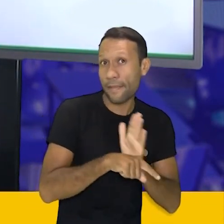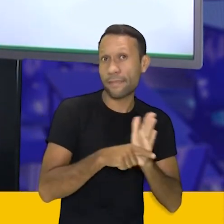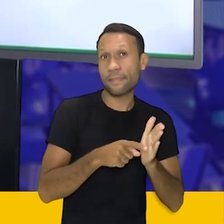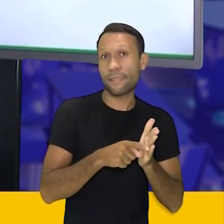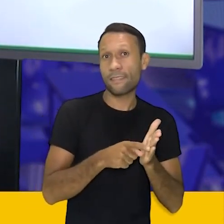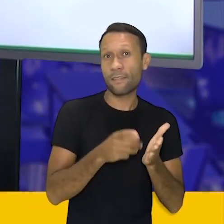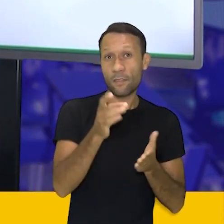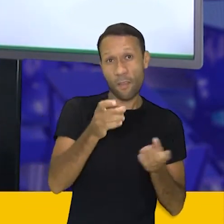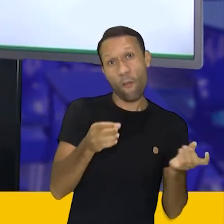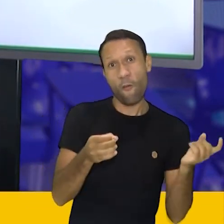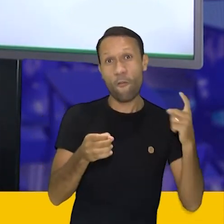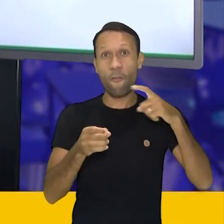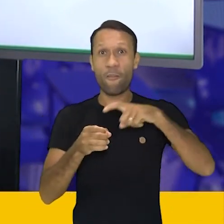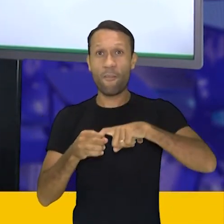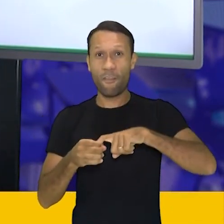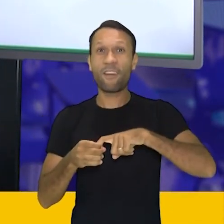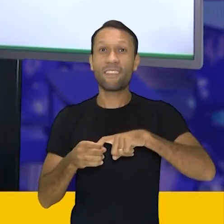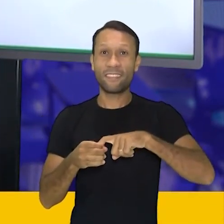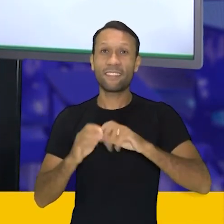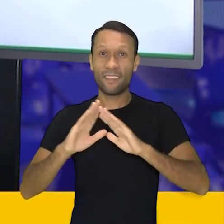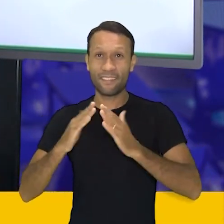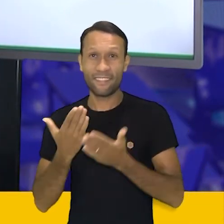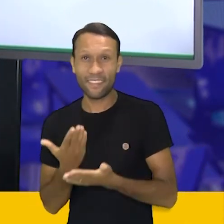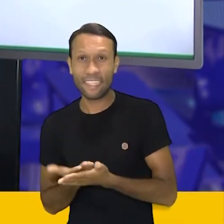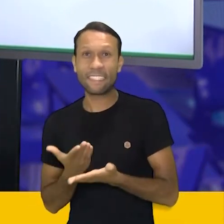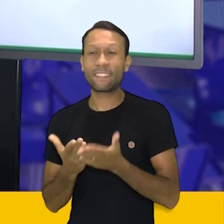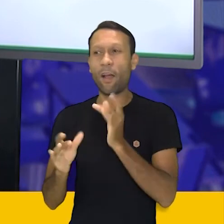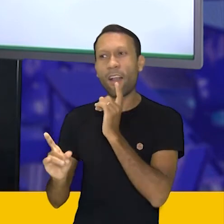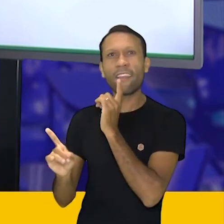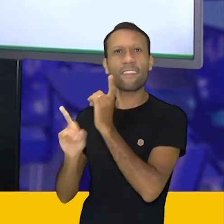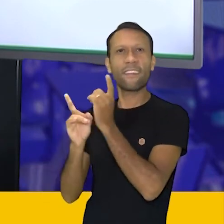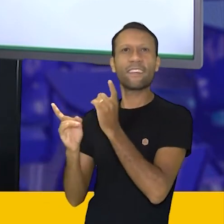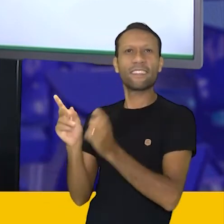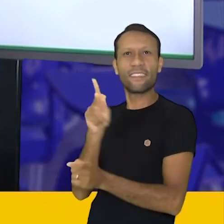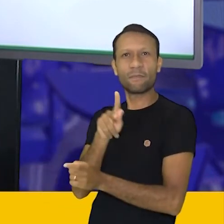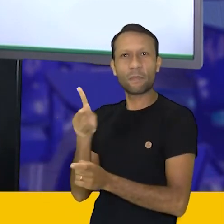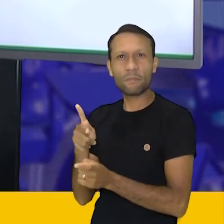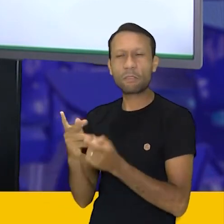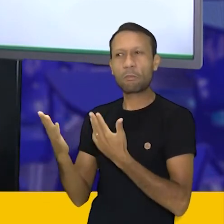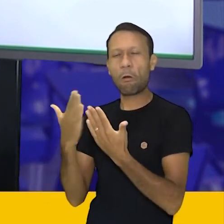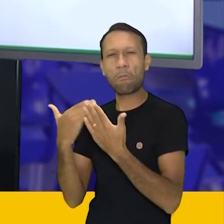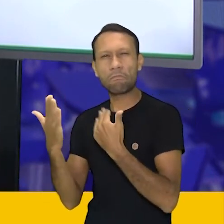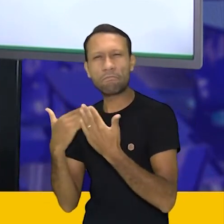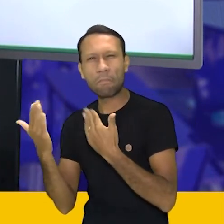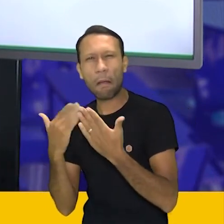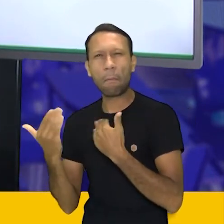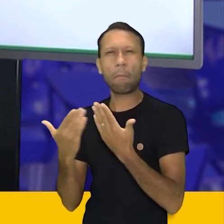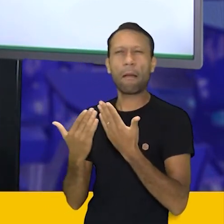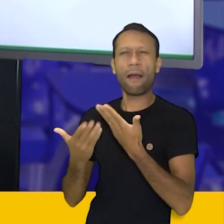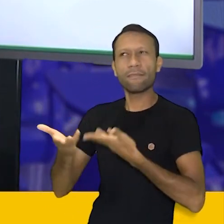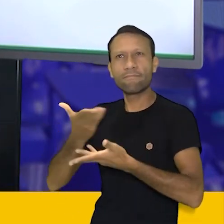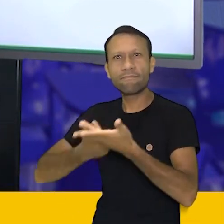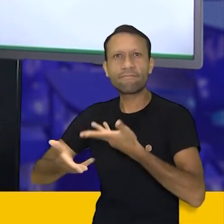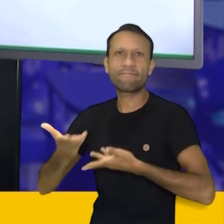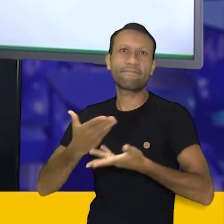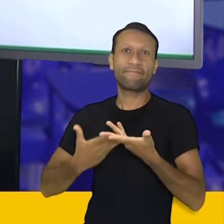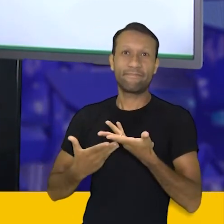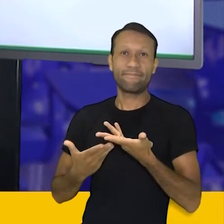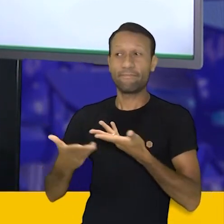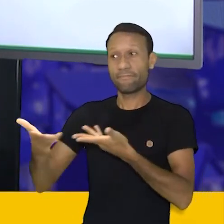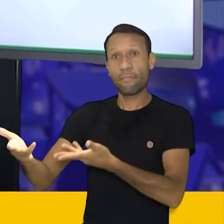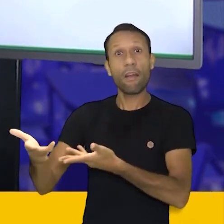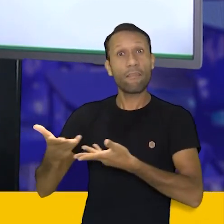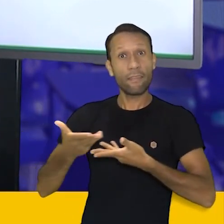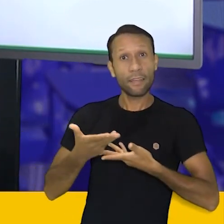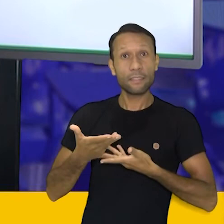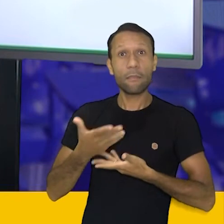voltar, o professor deverá, com vocês, né, elencar, né, fazer um seminário na escola, e aí